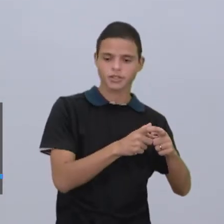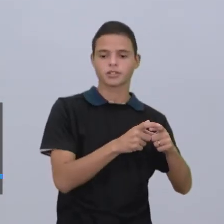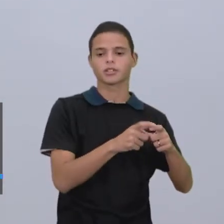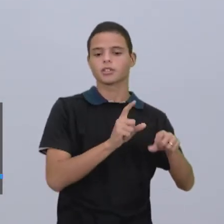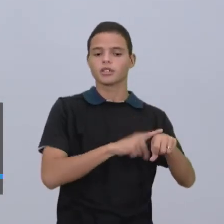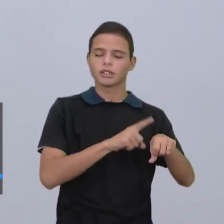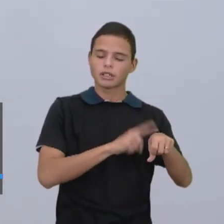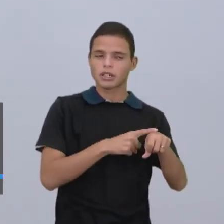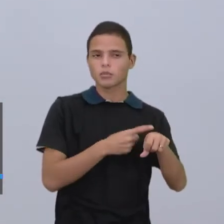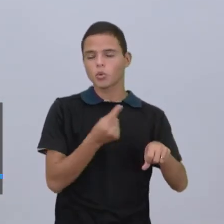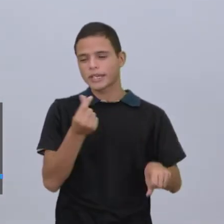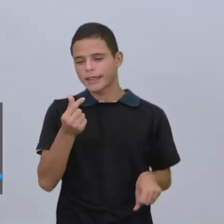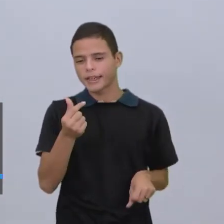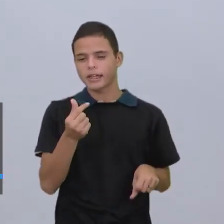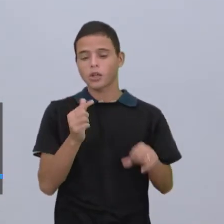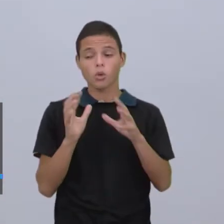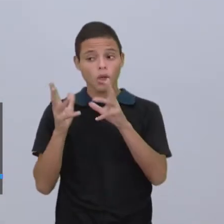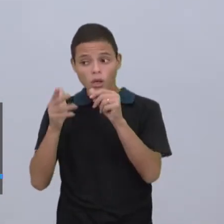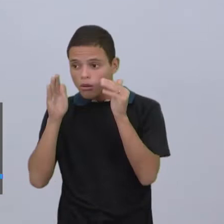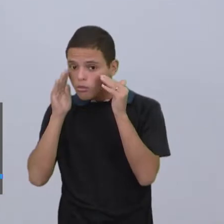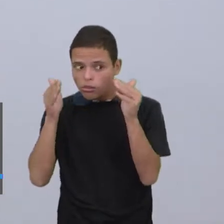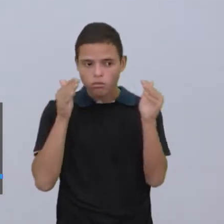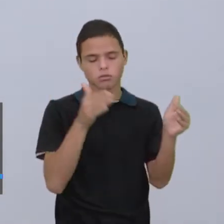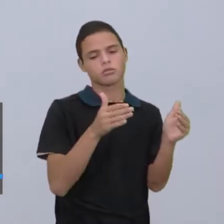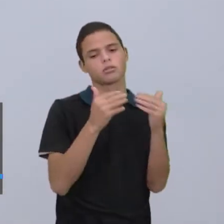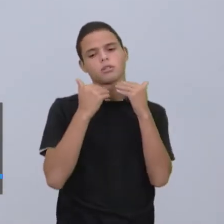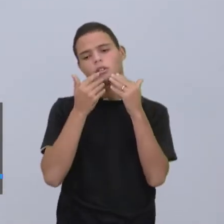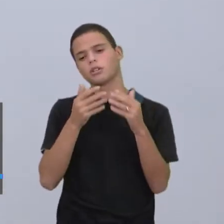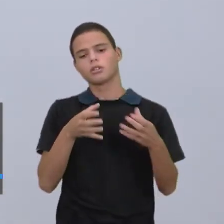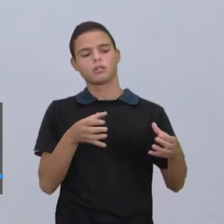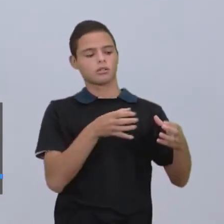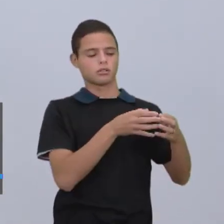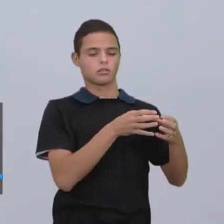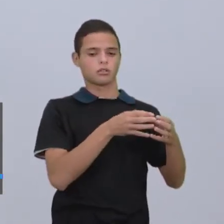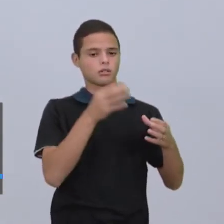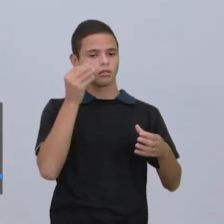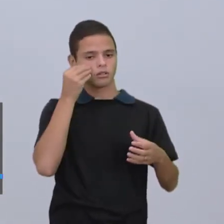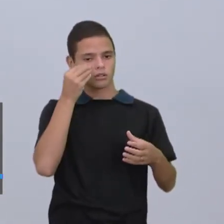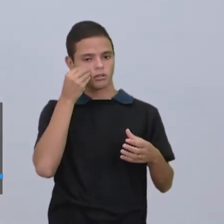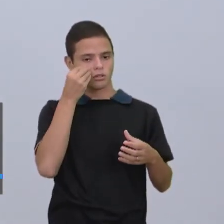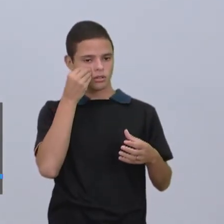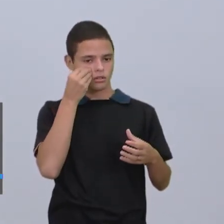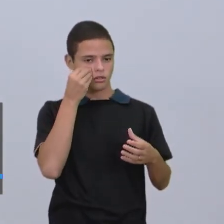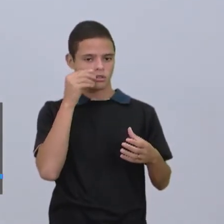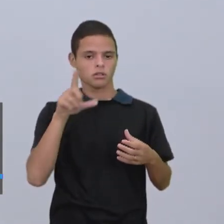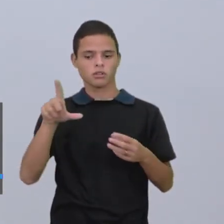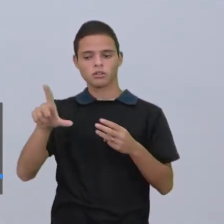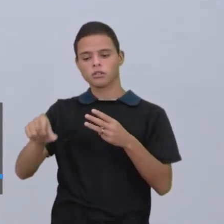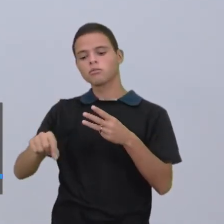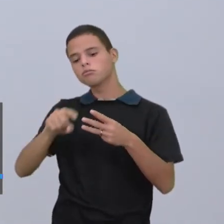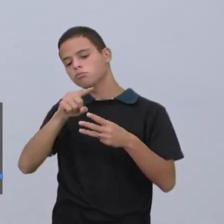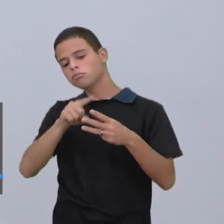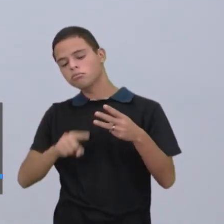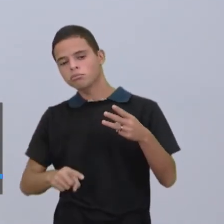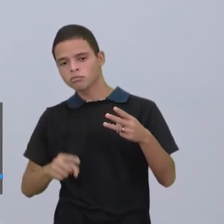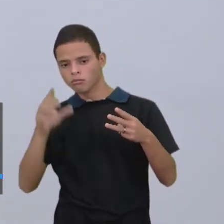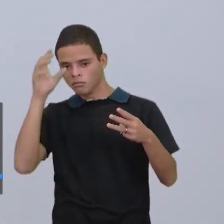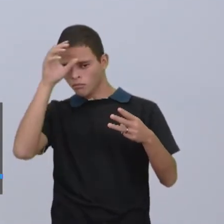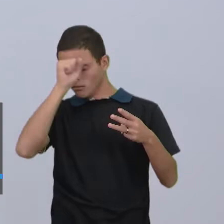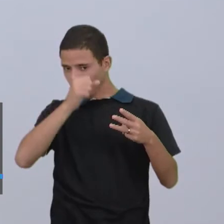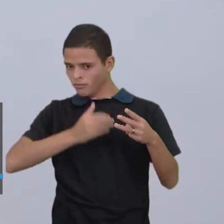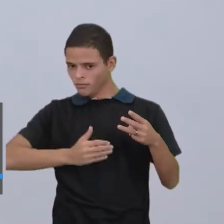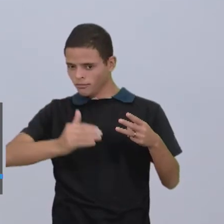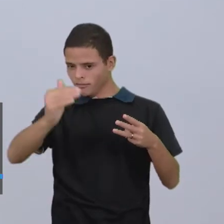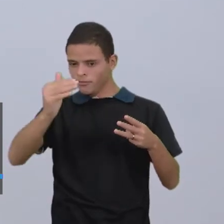recurso, pesquisar todo mundo, então eu vou para uma amostra. Para escolher a amostra, escolho uma das técnicas. Mas eu não sei as técnicas. Vamos aprender as técnicas